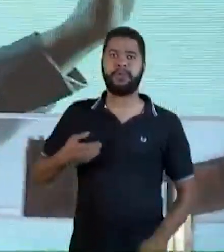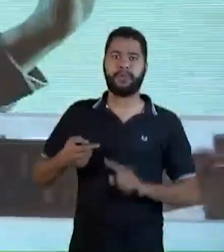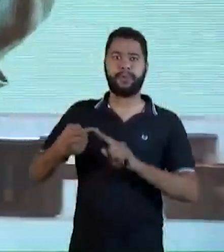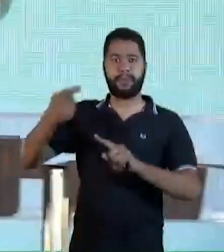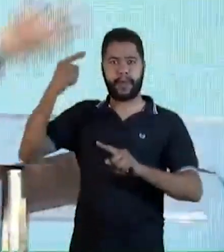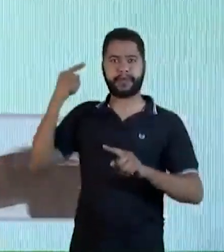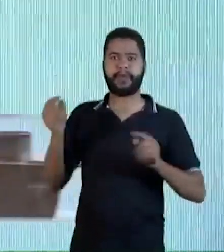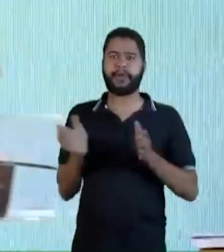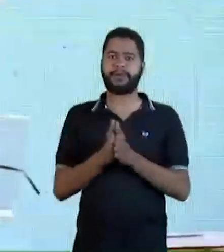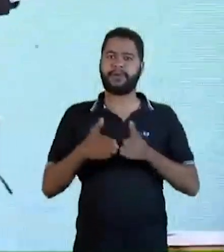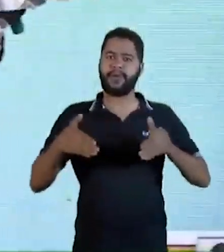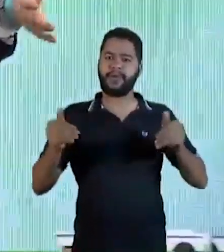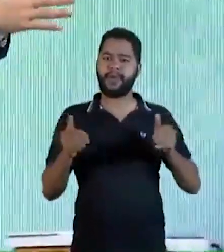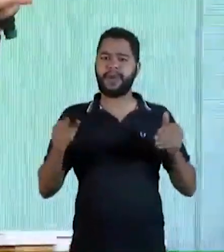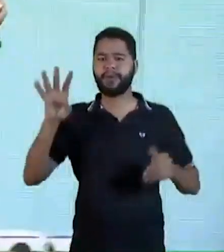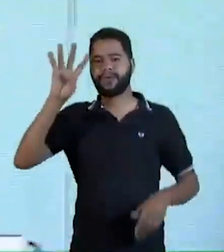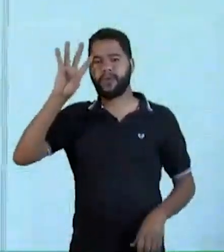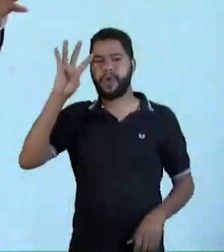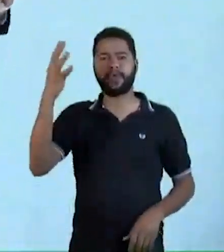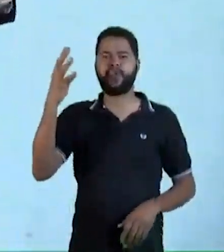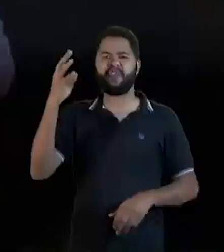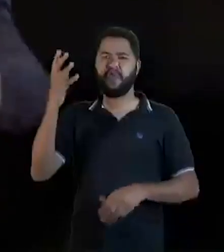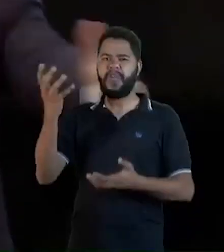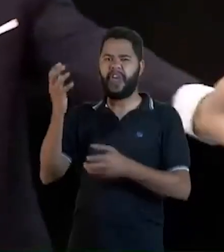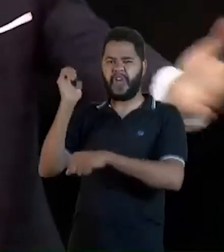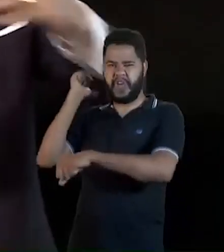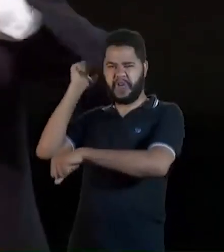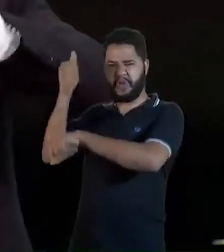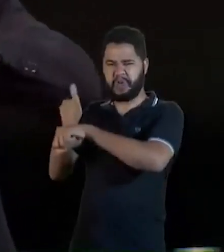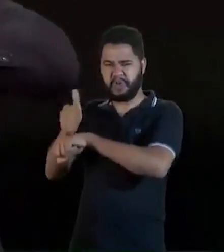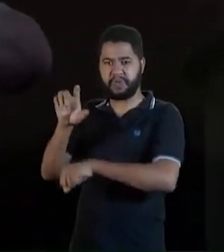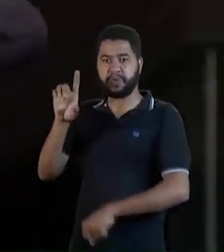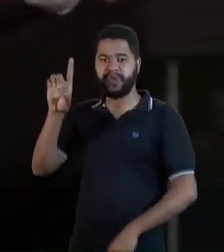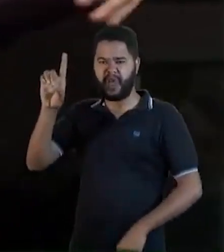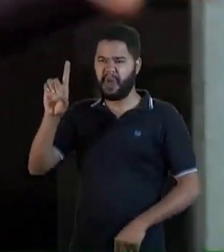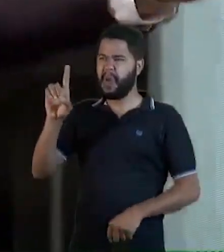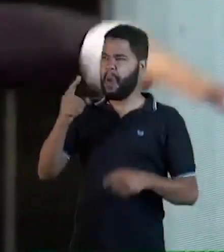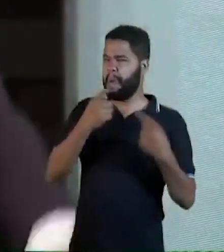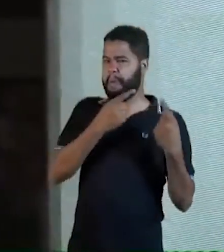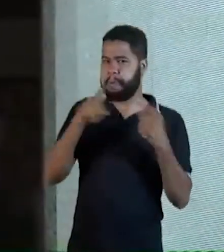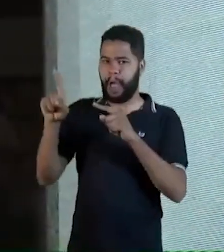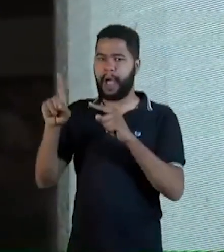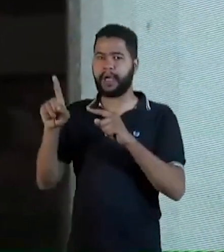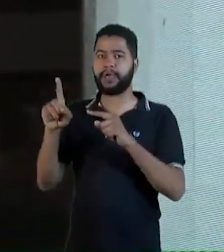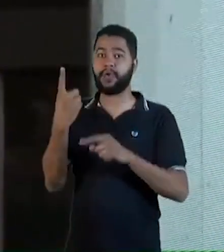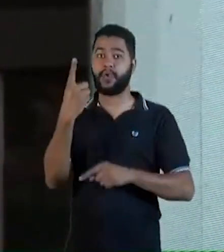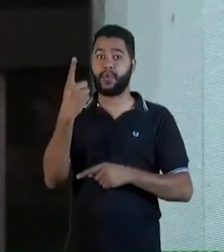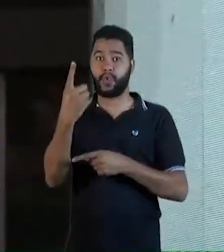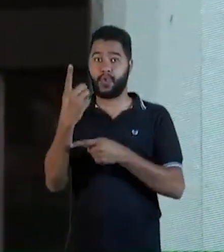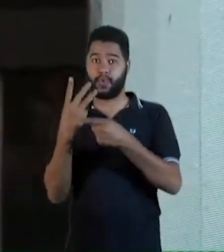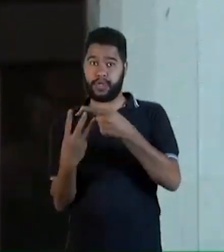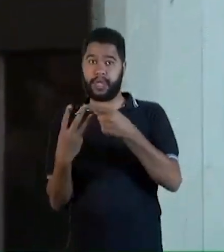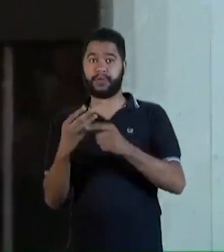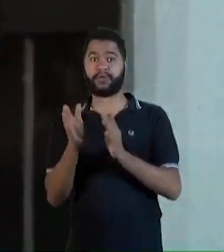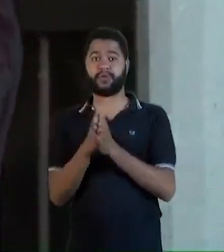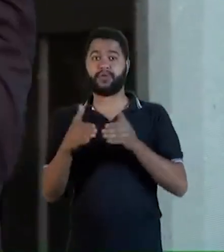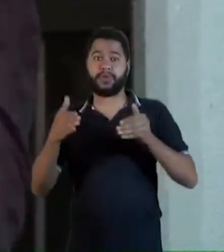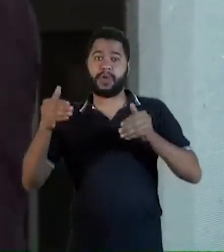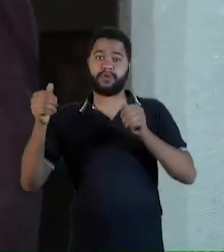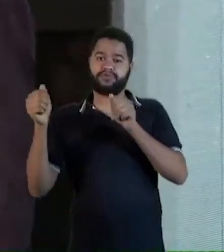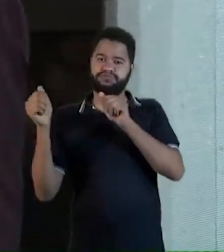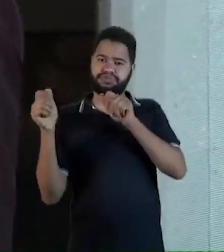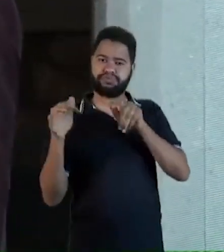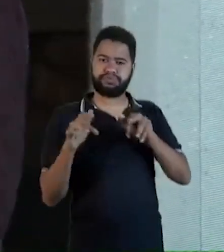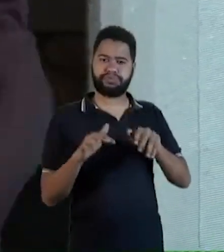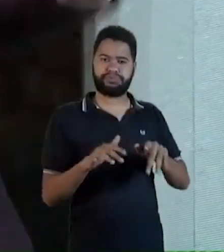era um anjo e ele resolveu tomar o lugar de Deus e se rebelou e conseguiu levar um texto os anjos com ele o que que é o